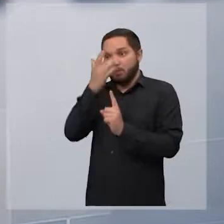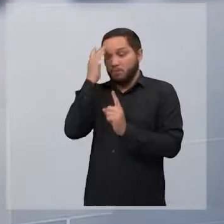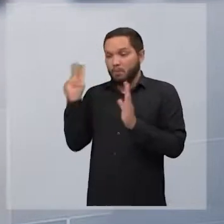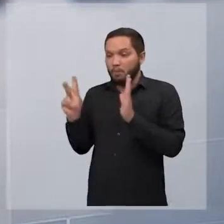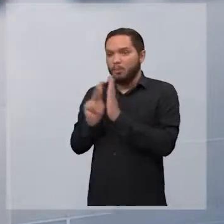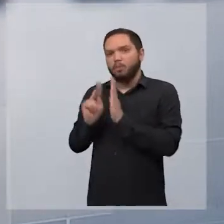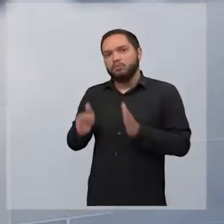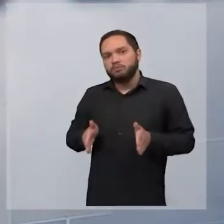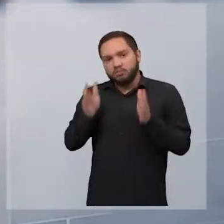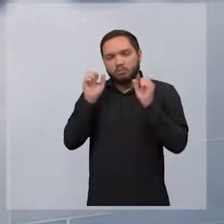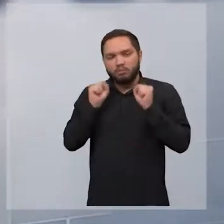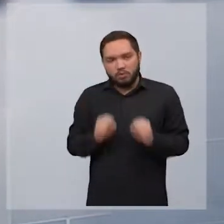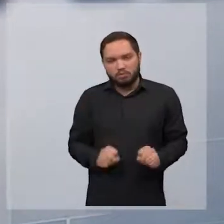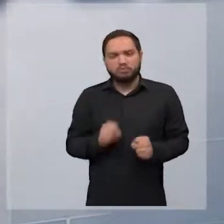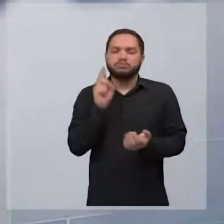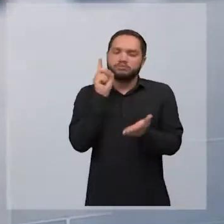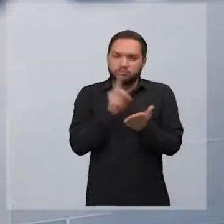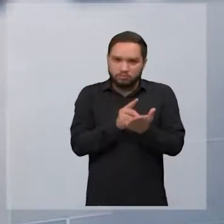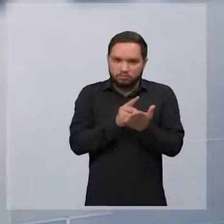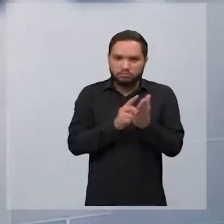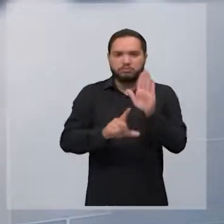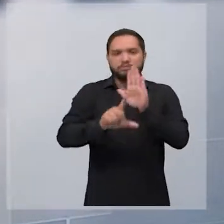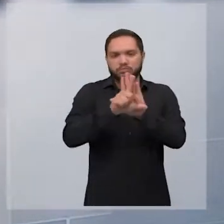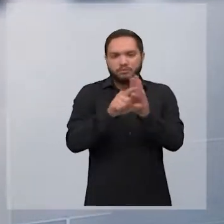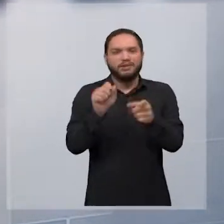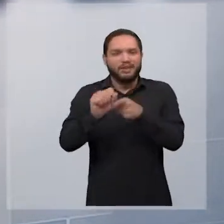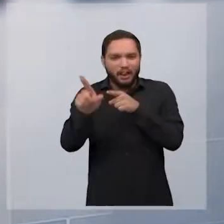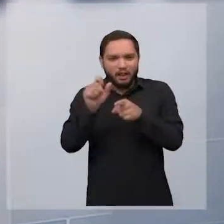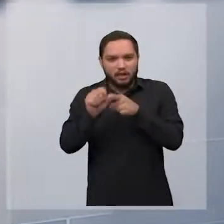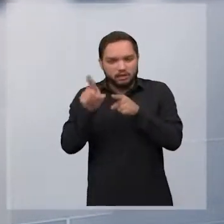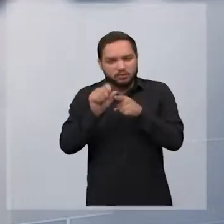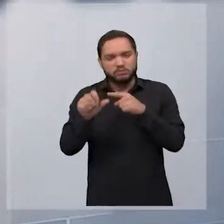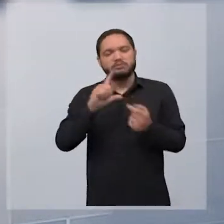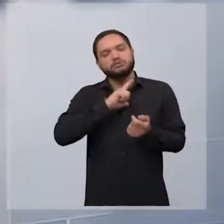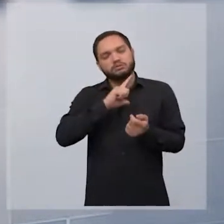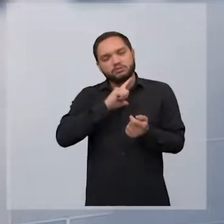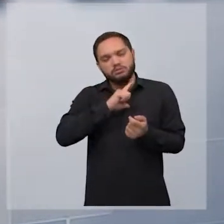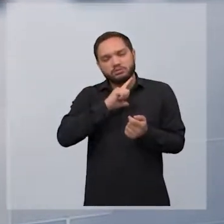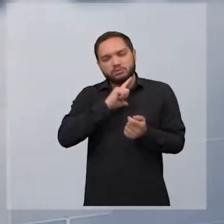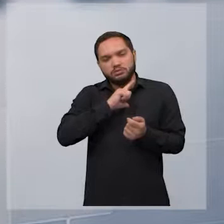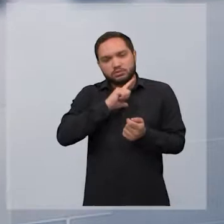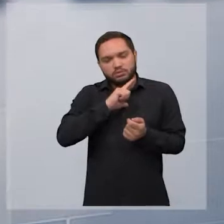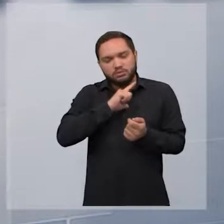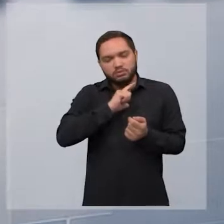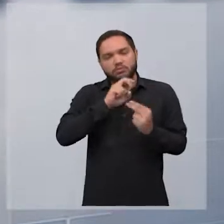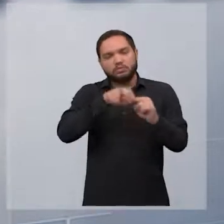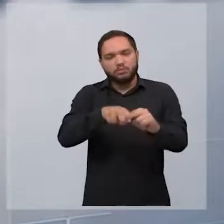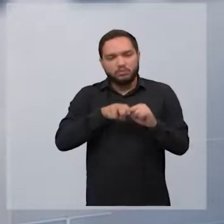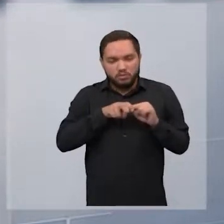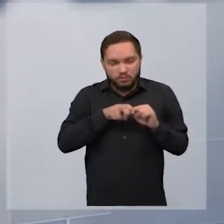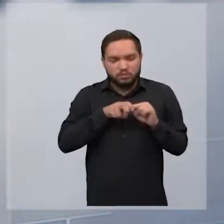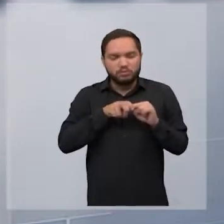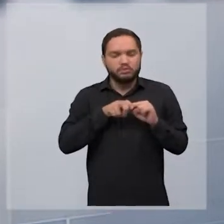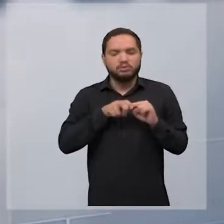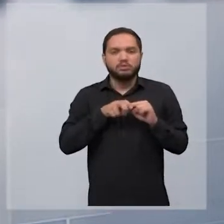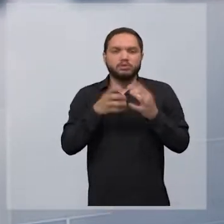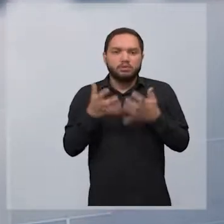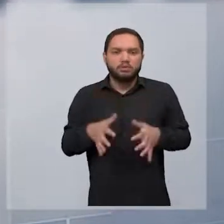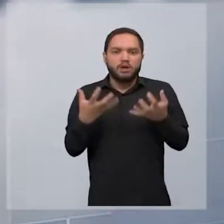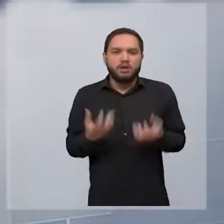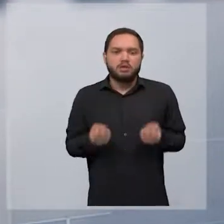É verdade. Aí a lei do inquilinato, talvez por esse aspecto, não queira aceitar uma